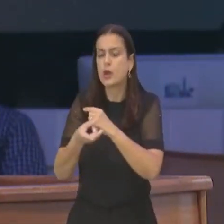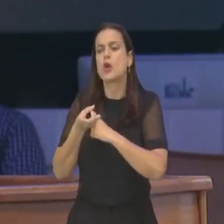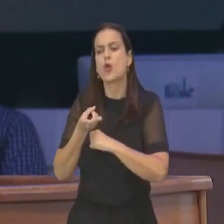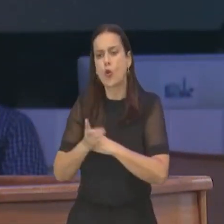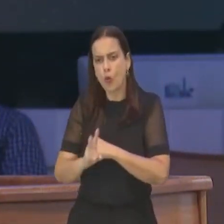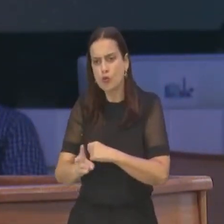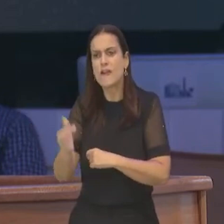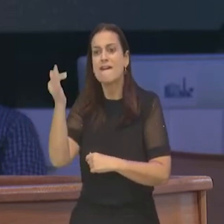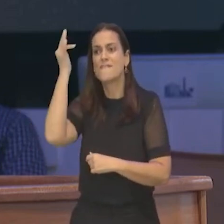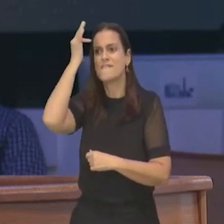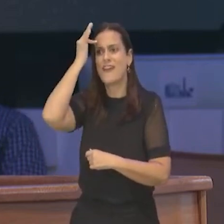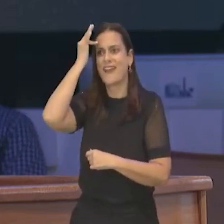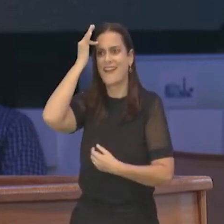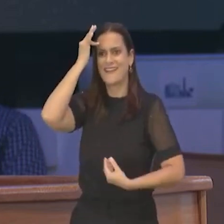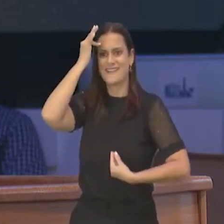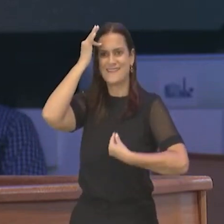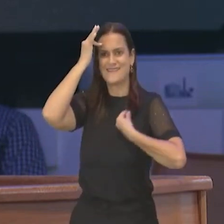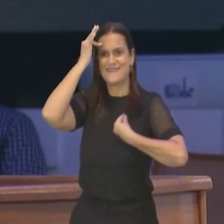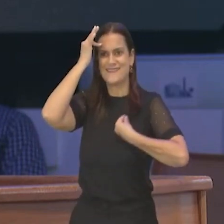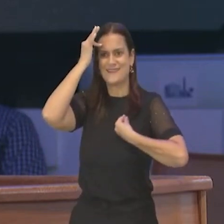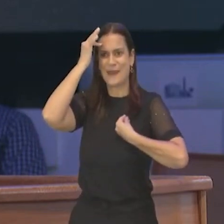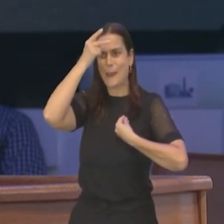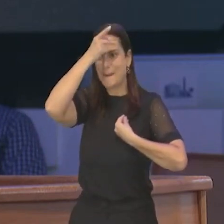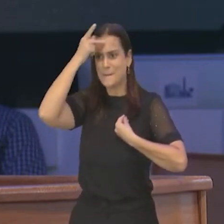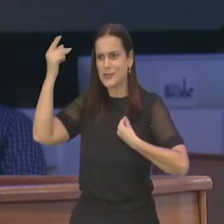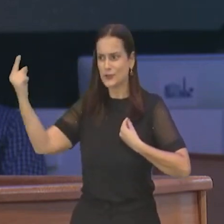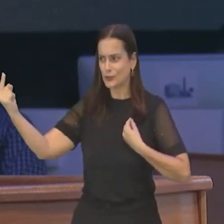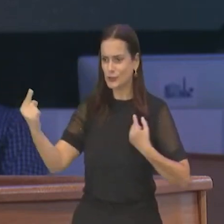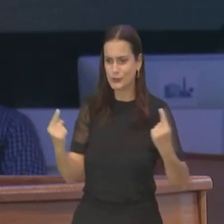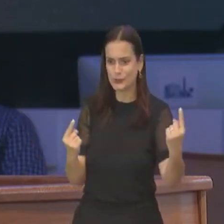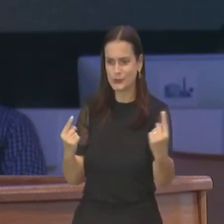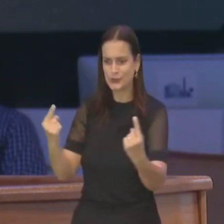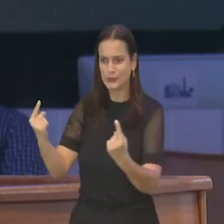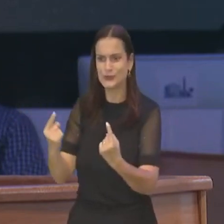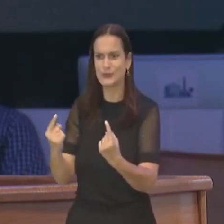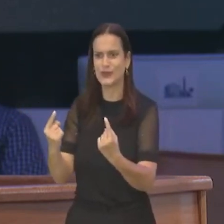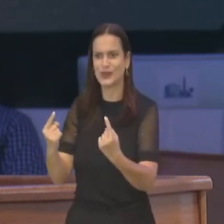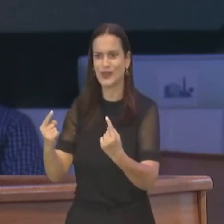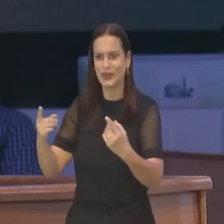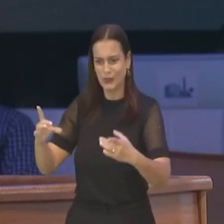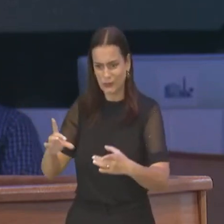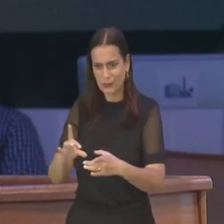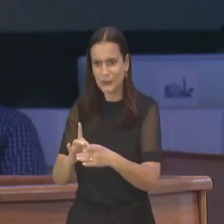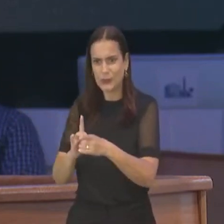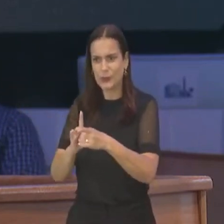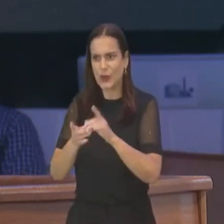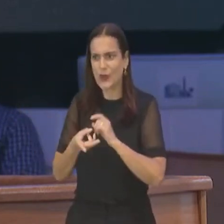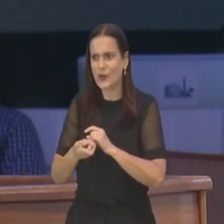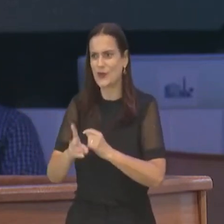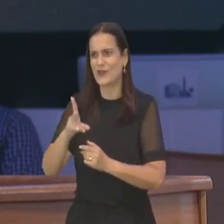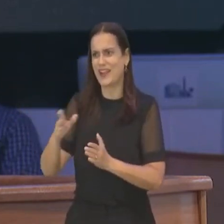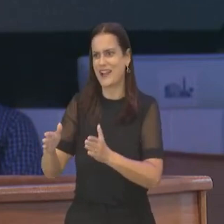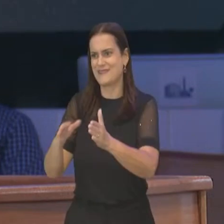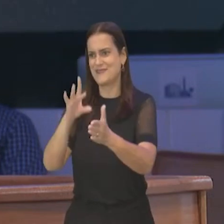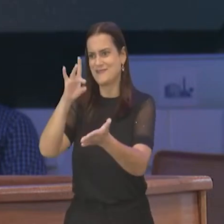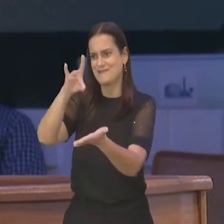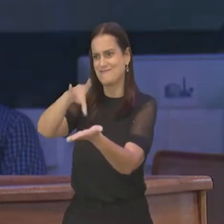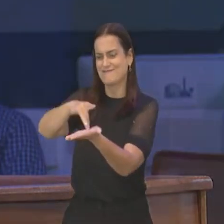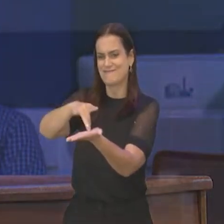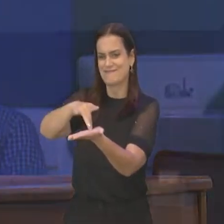a fé viva daqueles que iam se aproximando desse caminho da verdade.